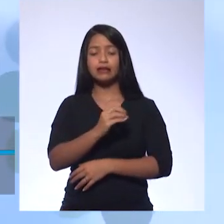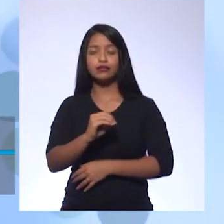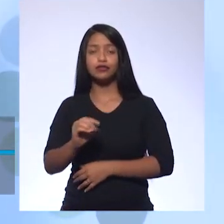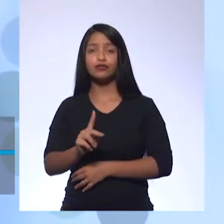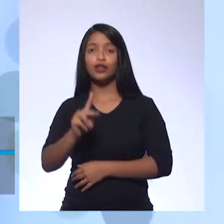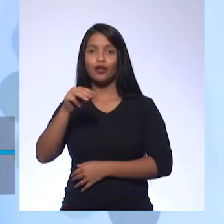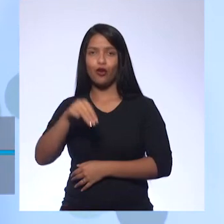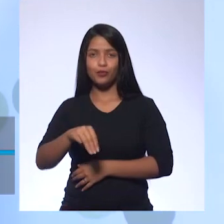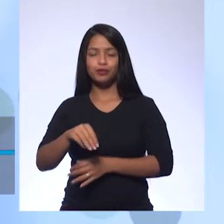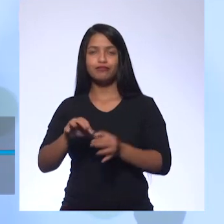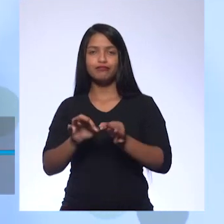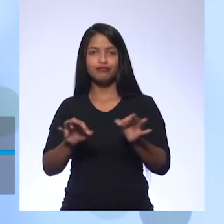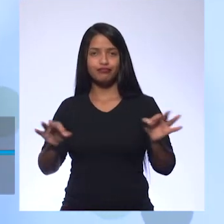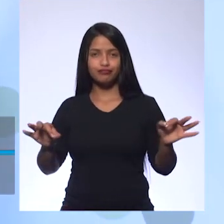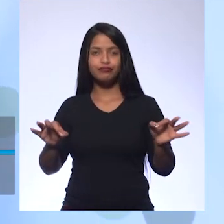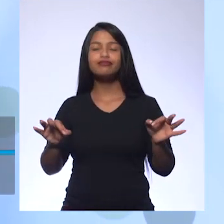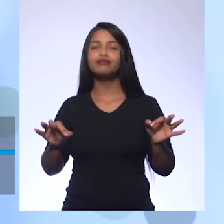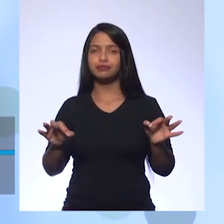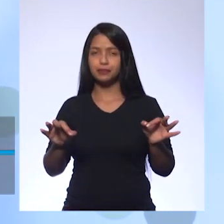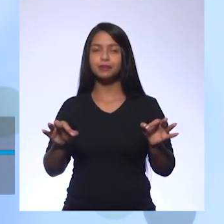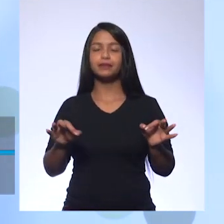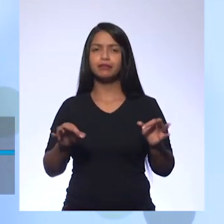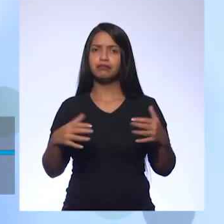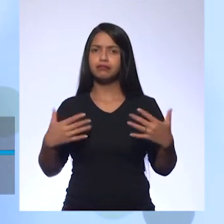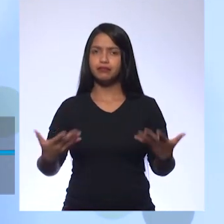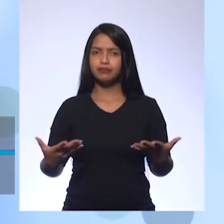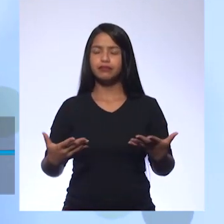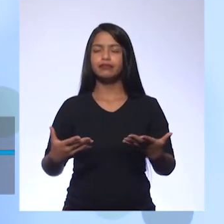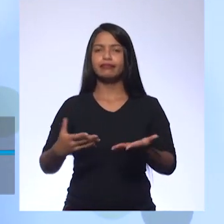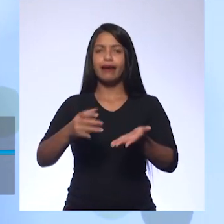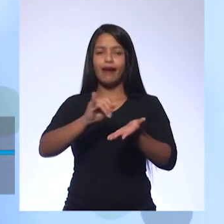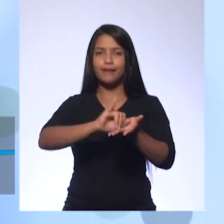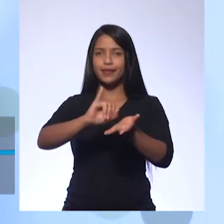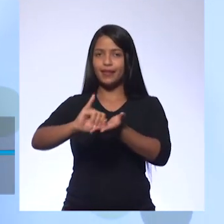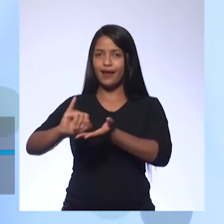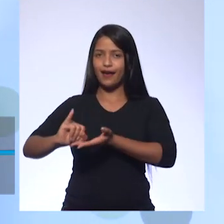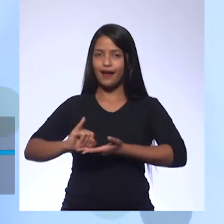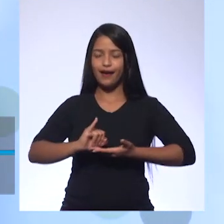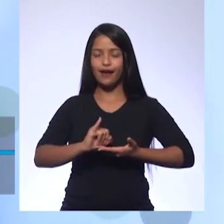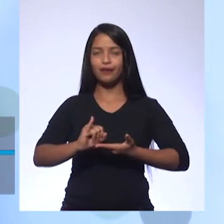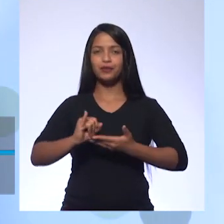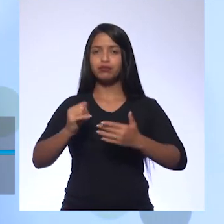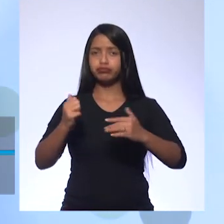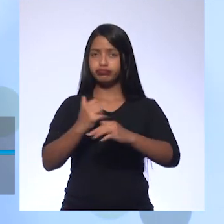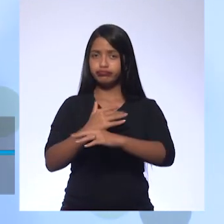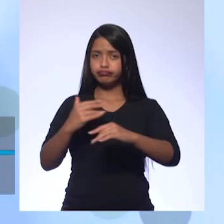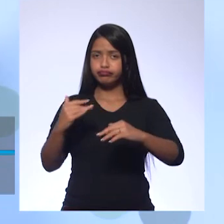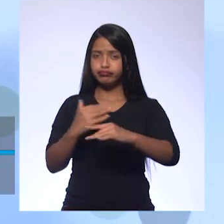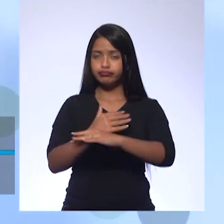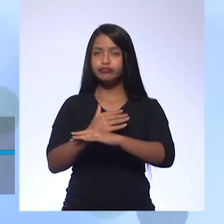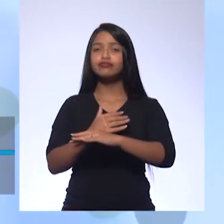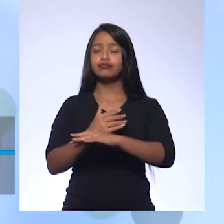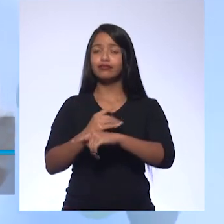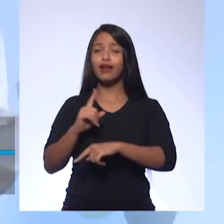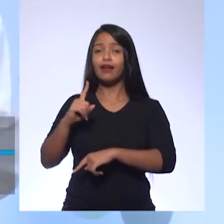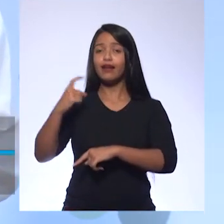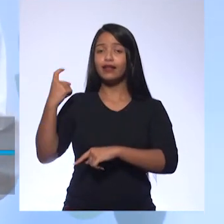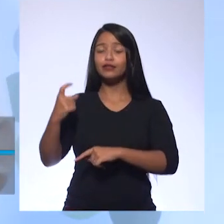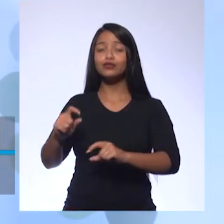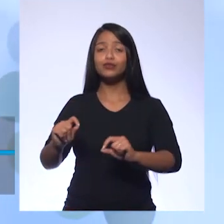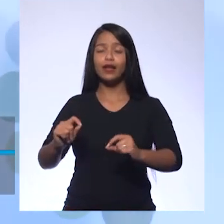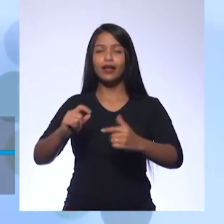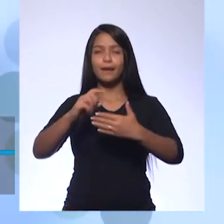aí que praticamente, aí acho que muitas das capitais aí das metrópoles estão onde deveria ser Mata Atlântica,